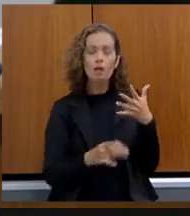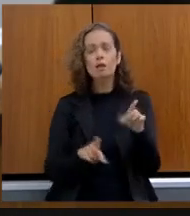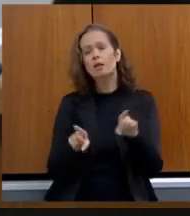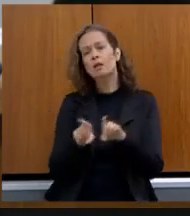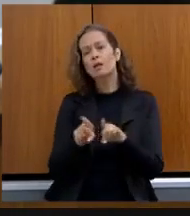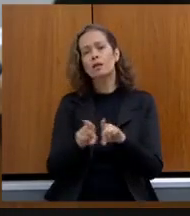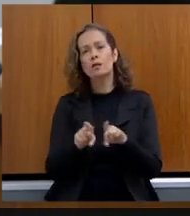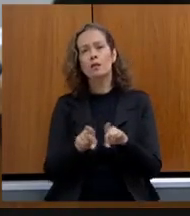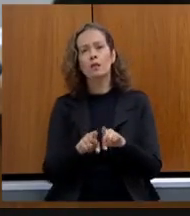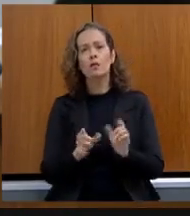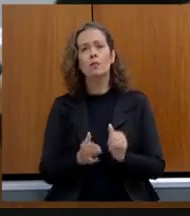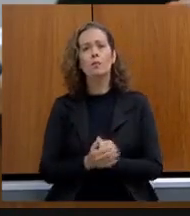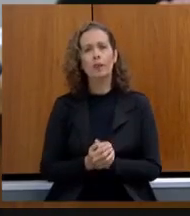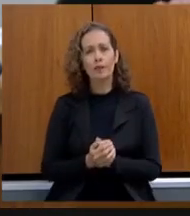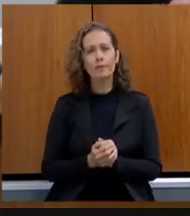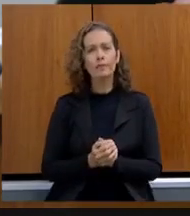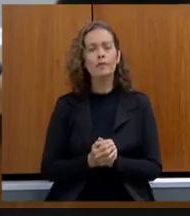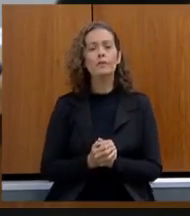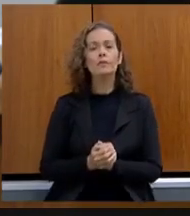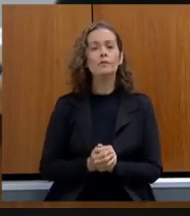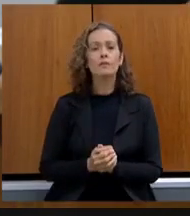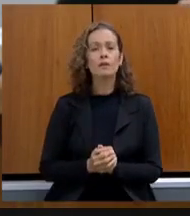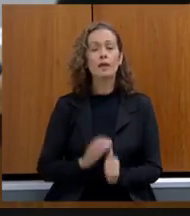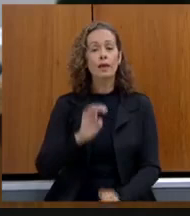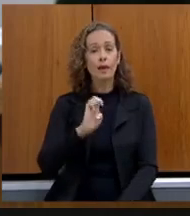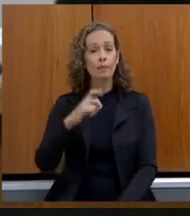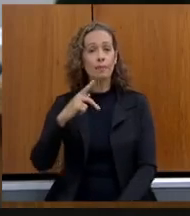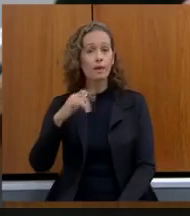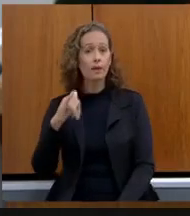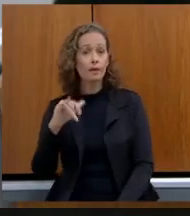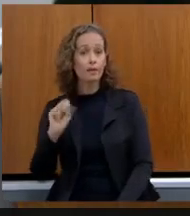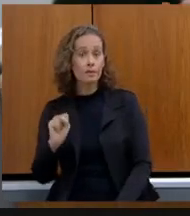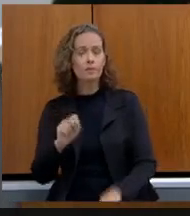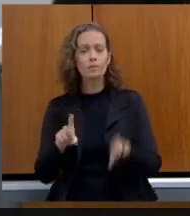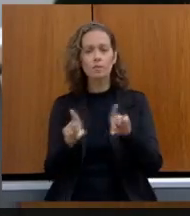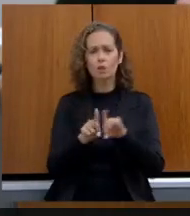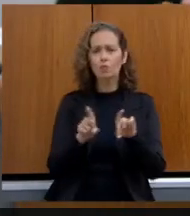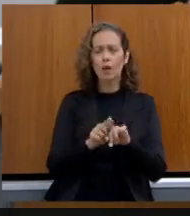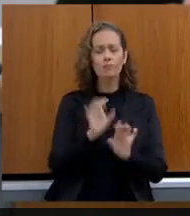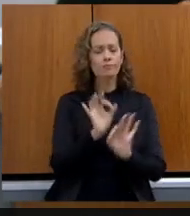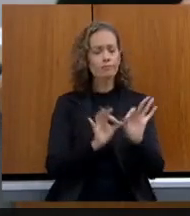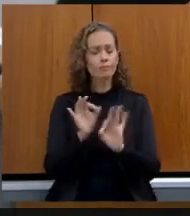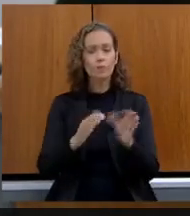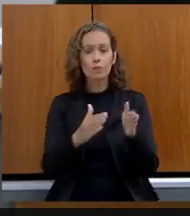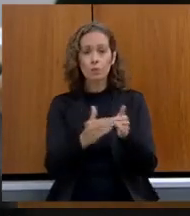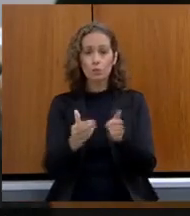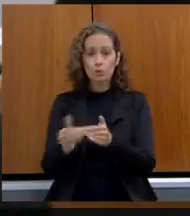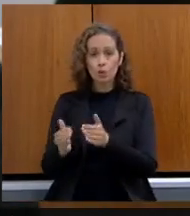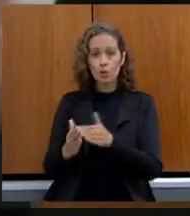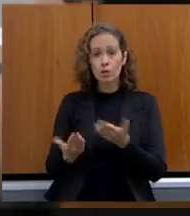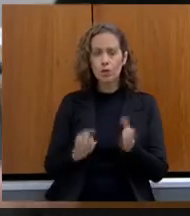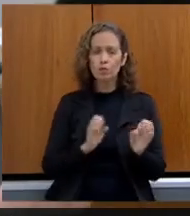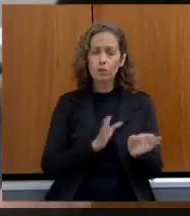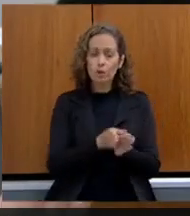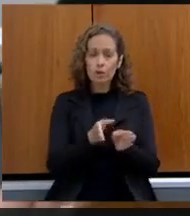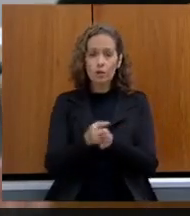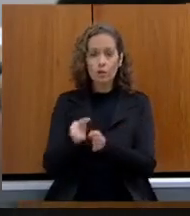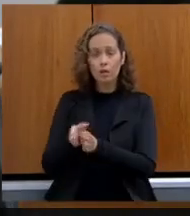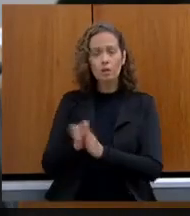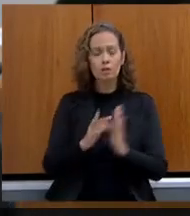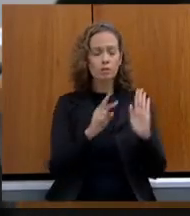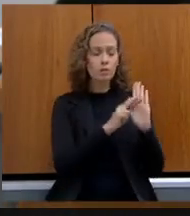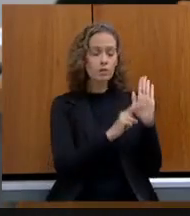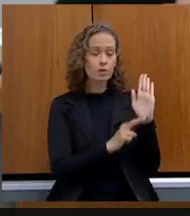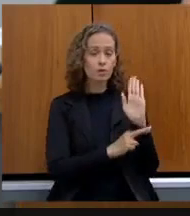aquisições de equipes foram feitas por cada um desses gestores com essa orientação estabelecida tanto pelo protocolo